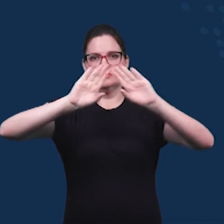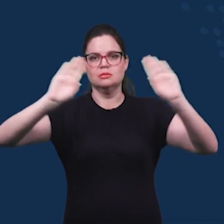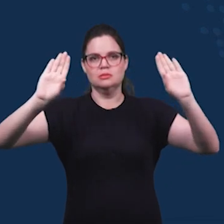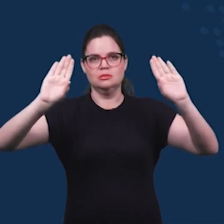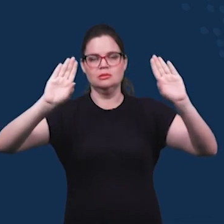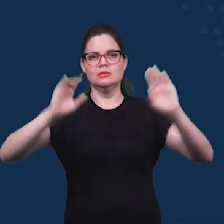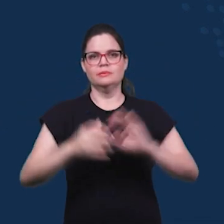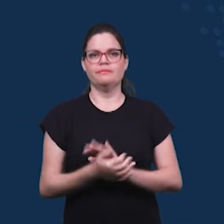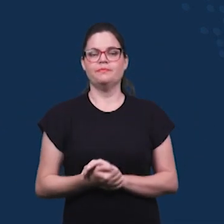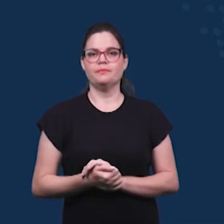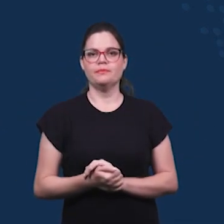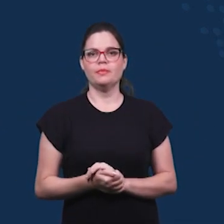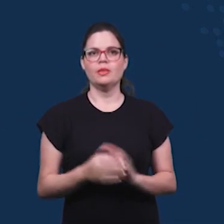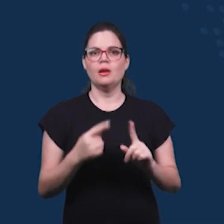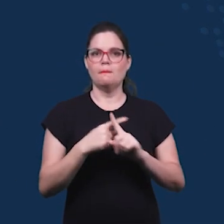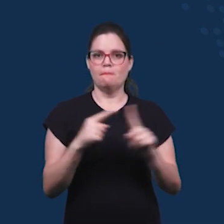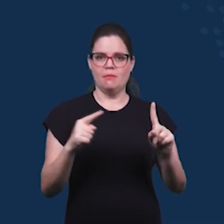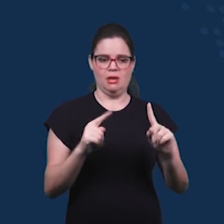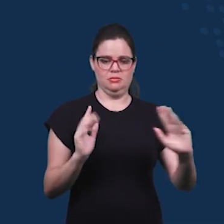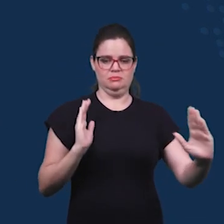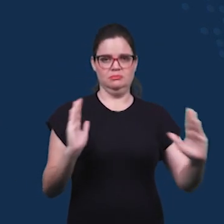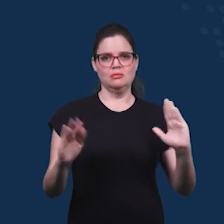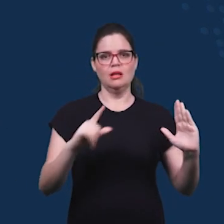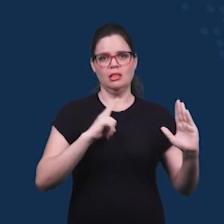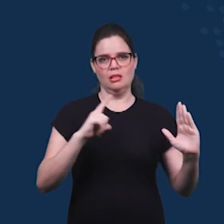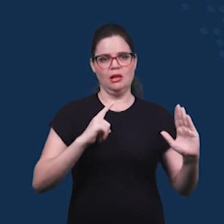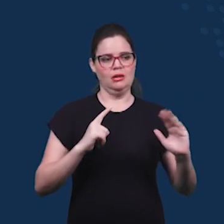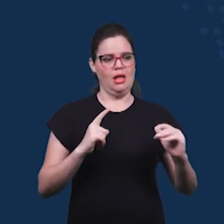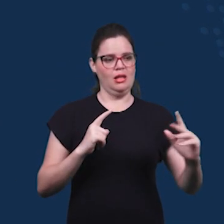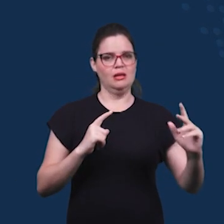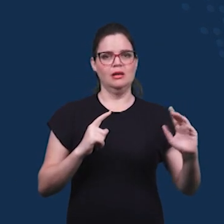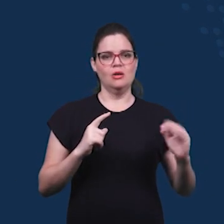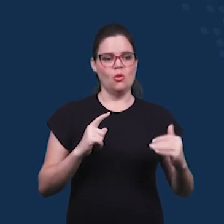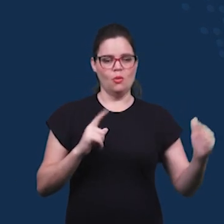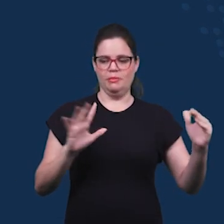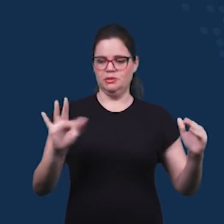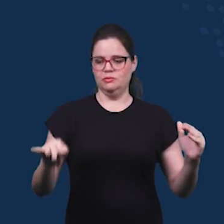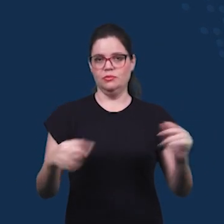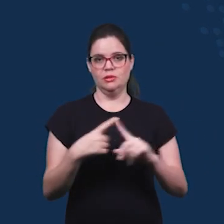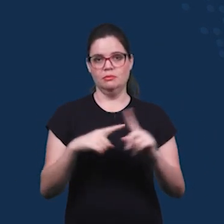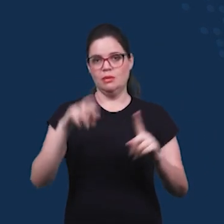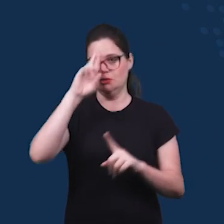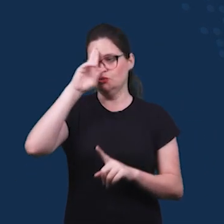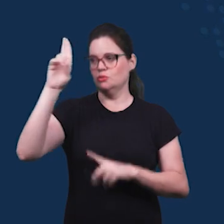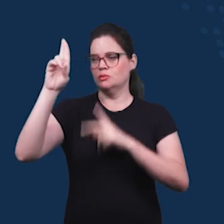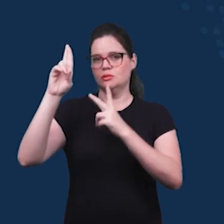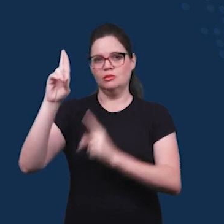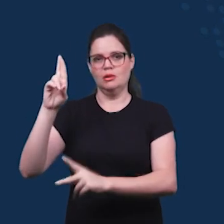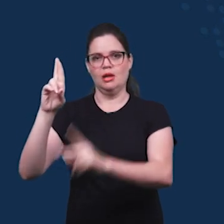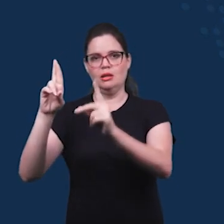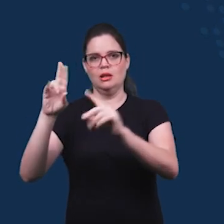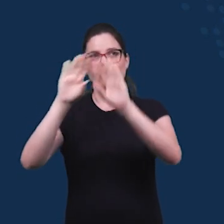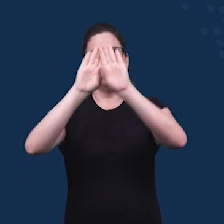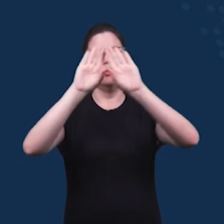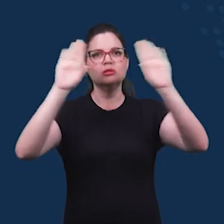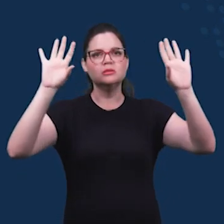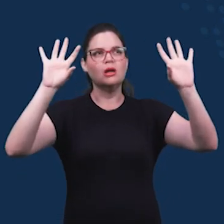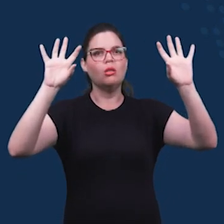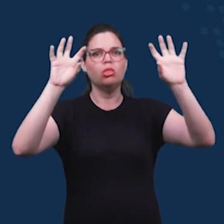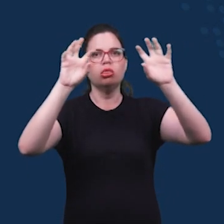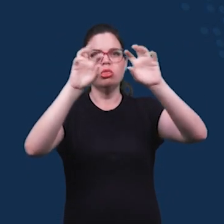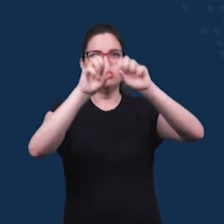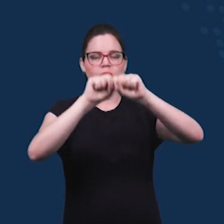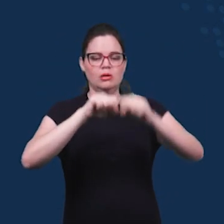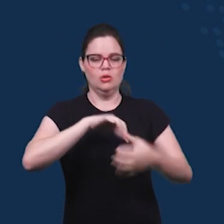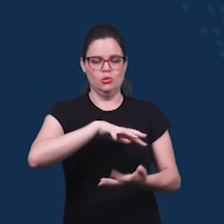assim, perecerão, mas tu permanecerás para sempre. Todos eles se envelhecerão, como um vestido, e como roupa os